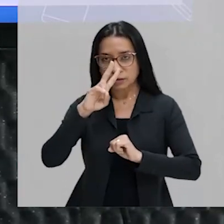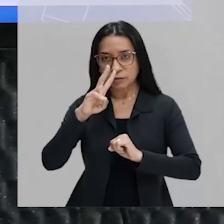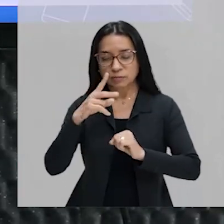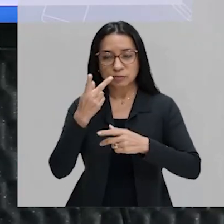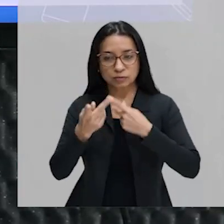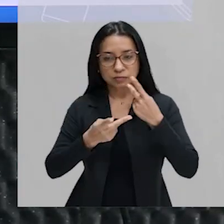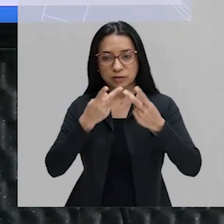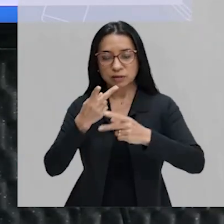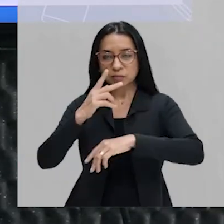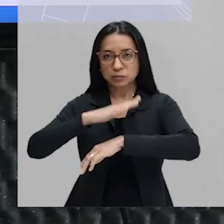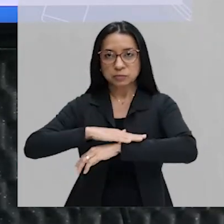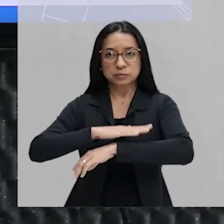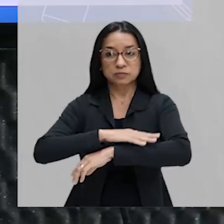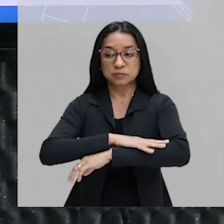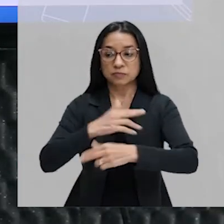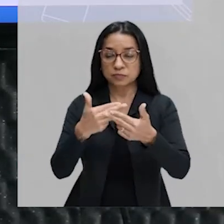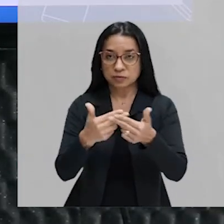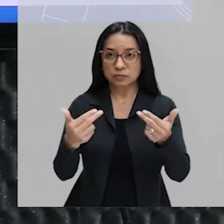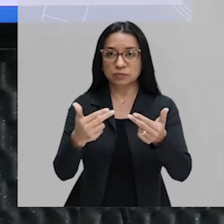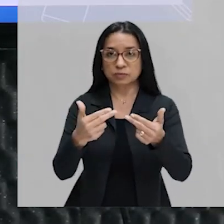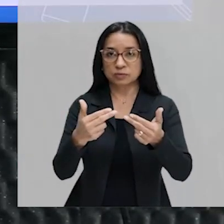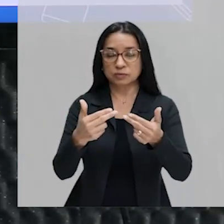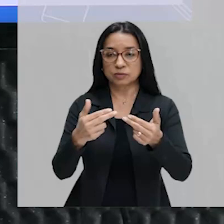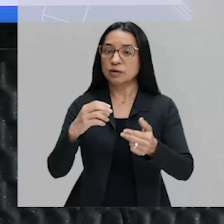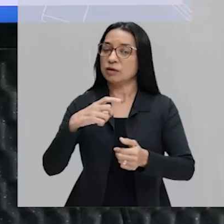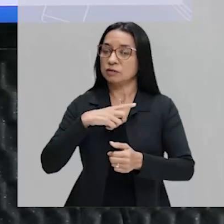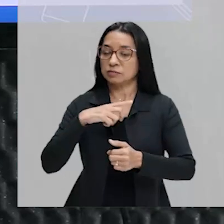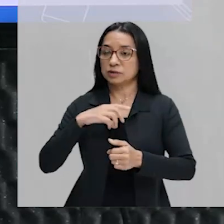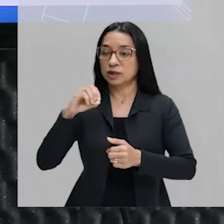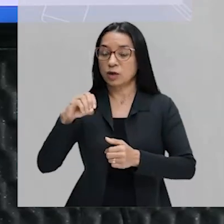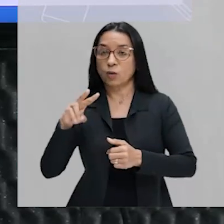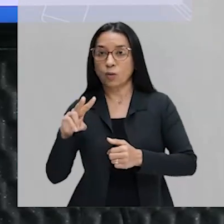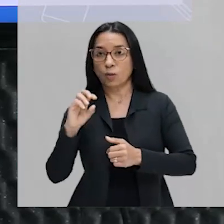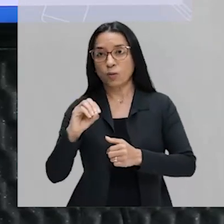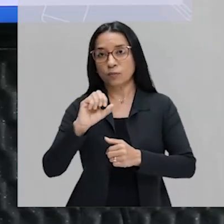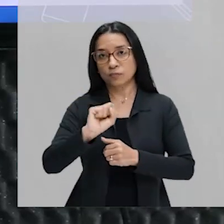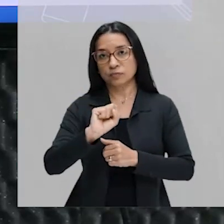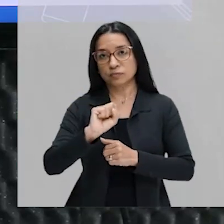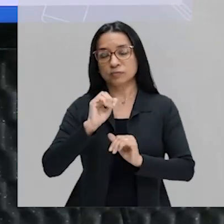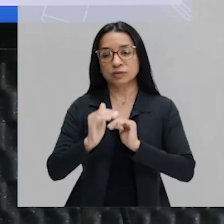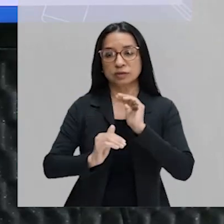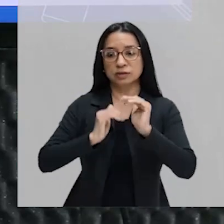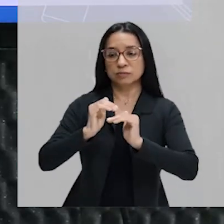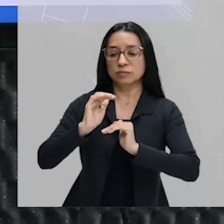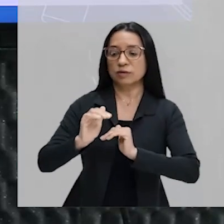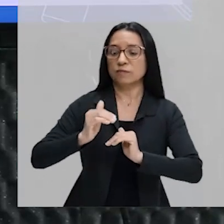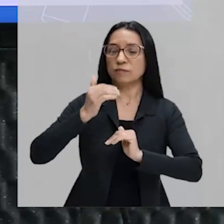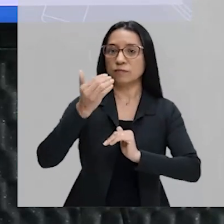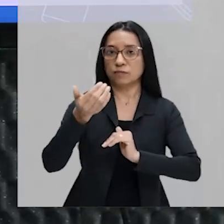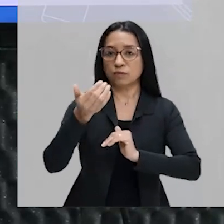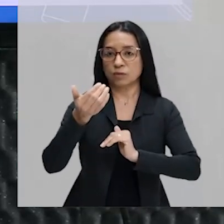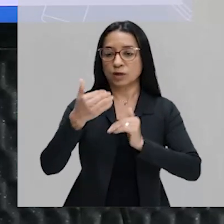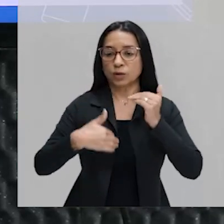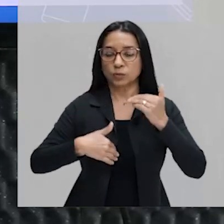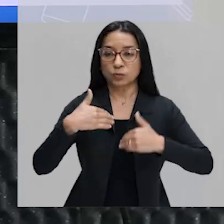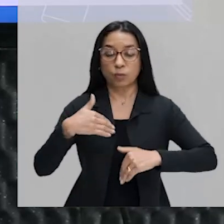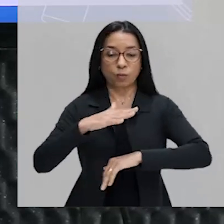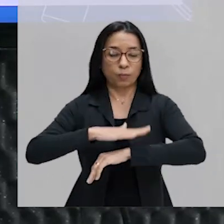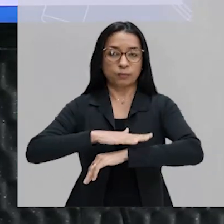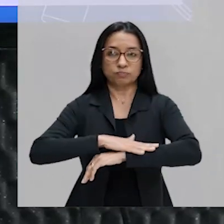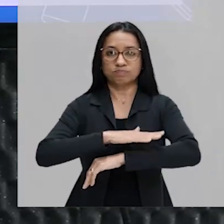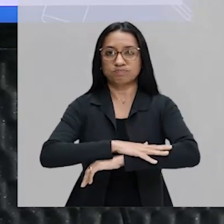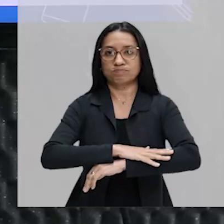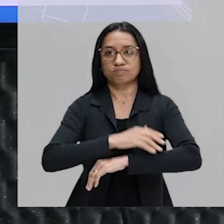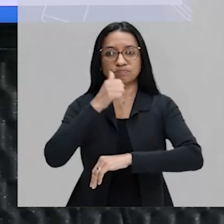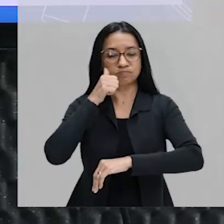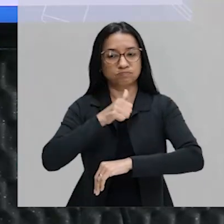põem ovos. Os ovos que os anfíbios colocavam, eles se desenvolviam fora do corpo da fêmea. Da mesma maneira que